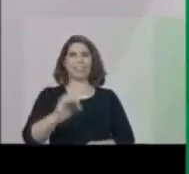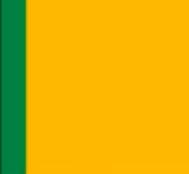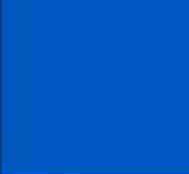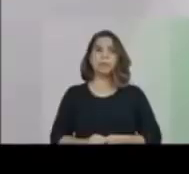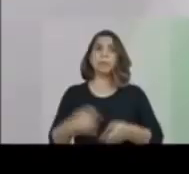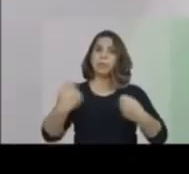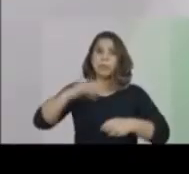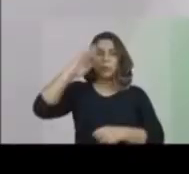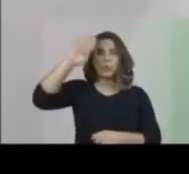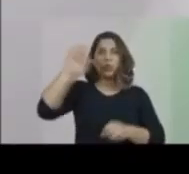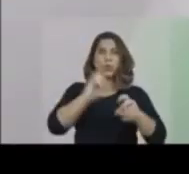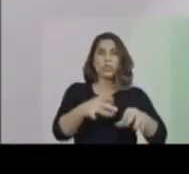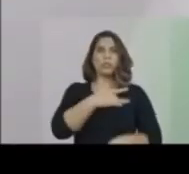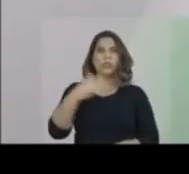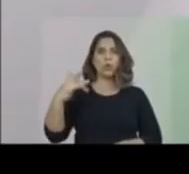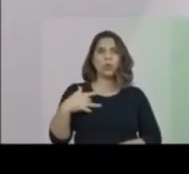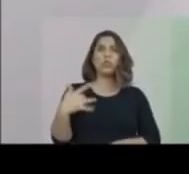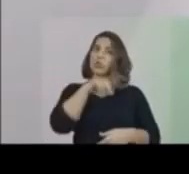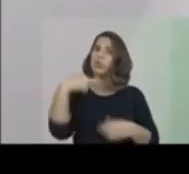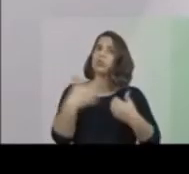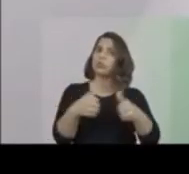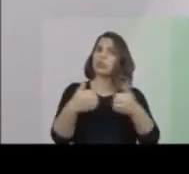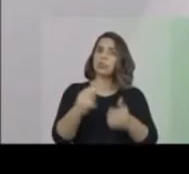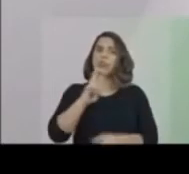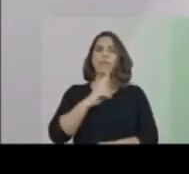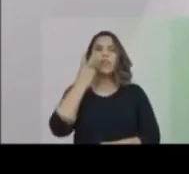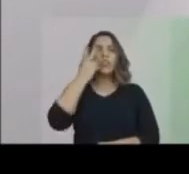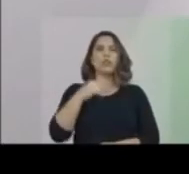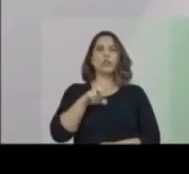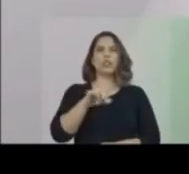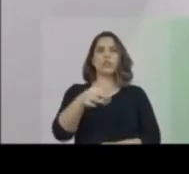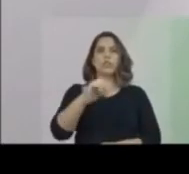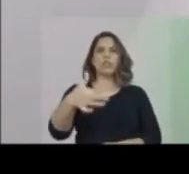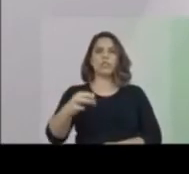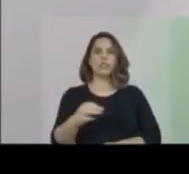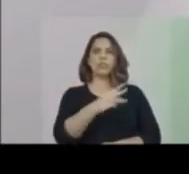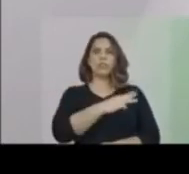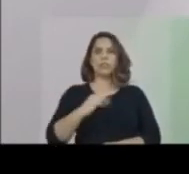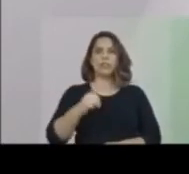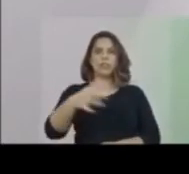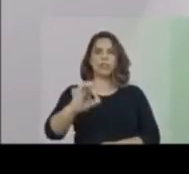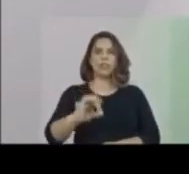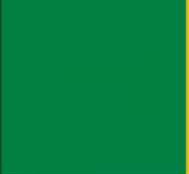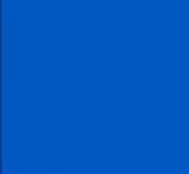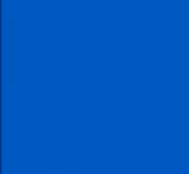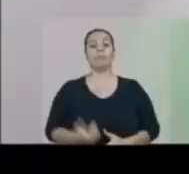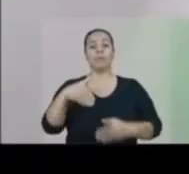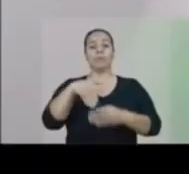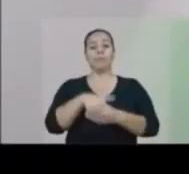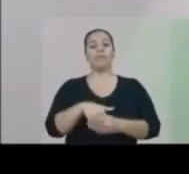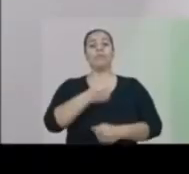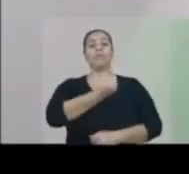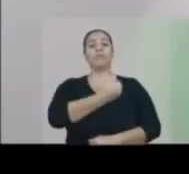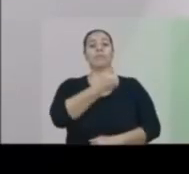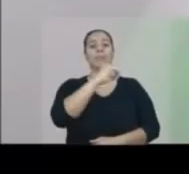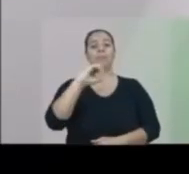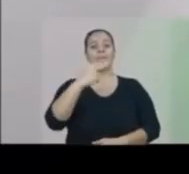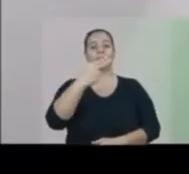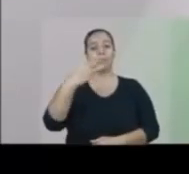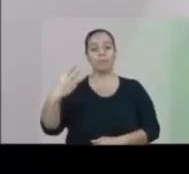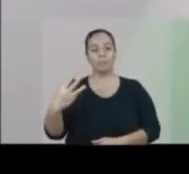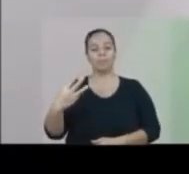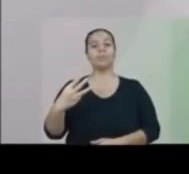10. Priorizar a educação, saúde e o nosso transporte. Vereador Edson Zanata, 10210, Crivella 10. Vote Adelson